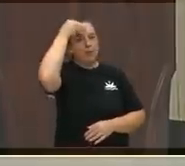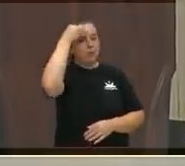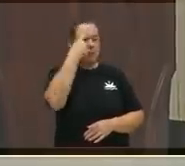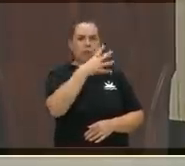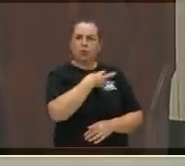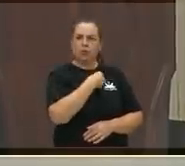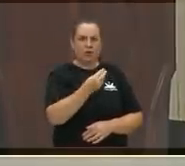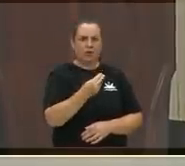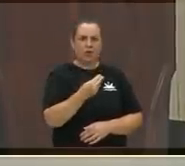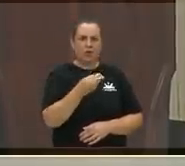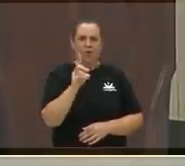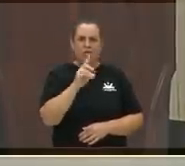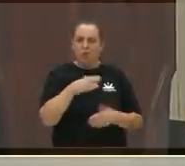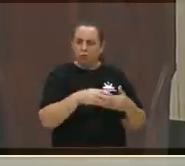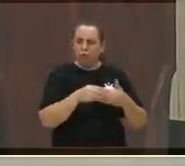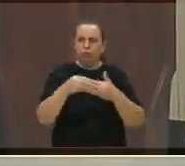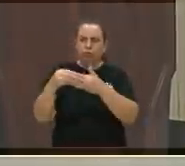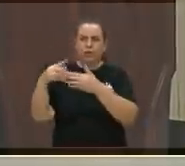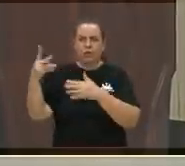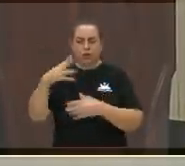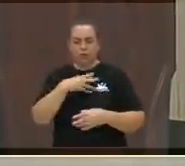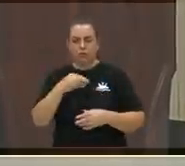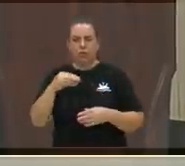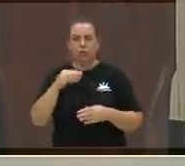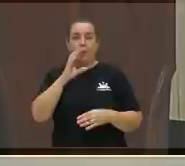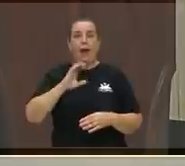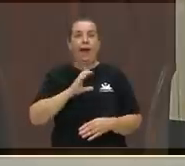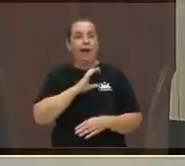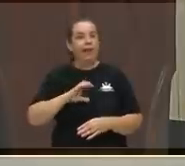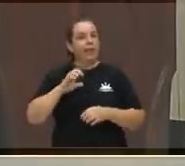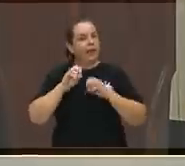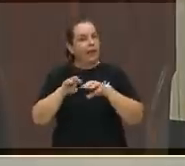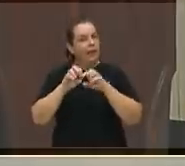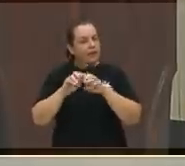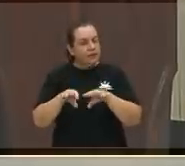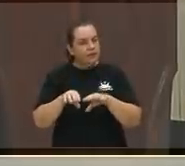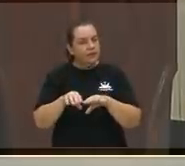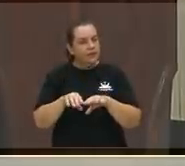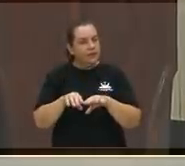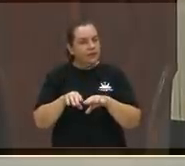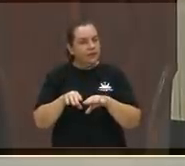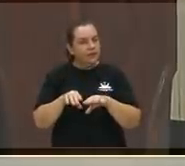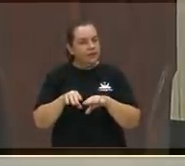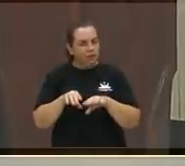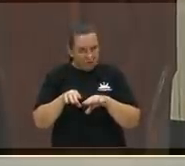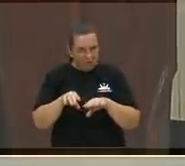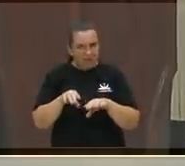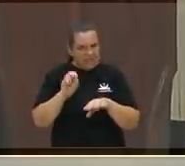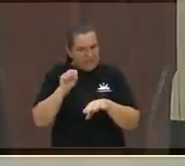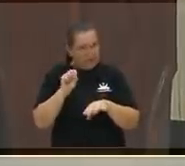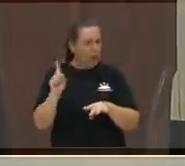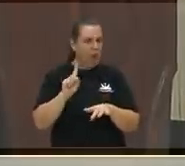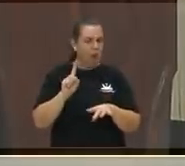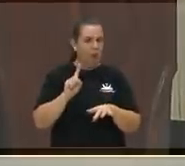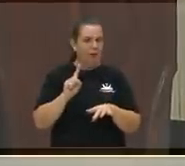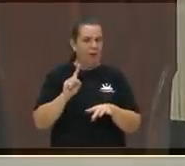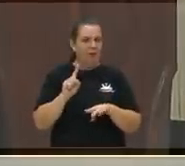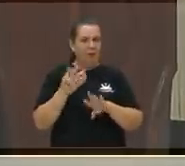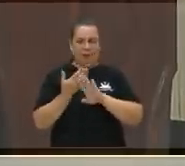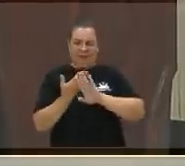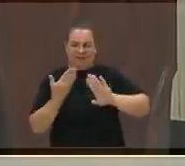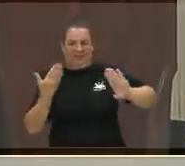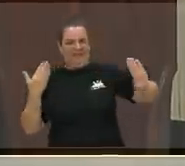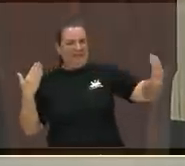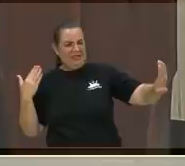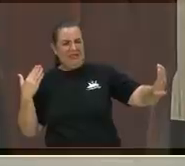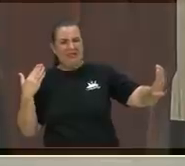não encaminhou teus filhos a catequese estão distantes dos sacramentos hora honrar pai e